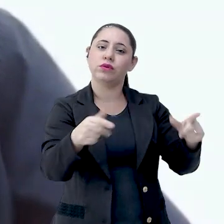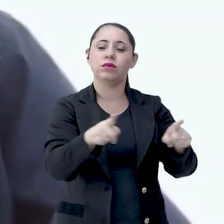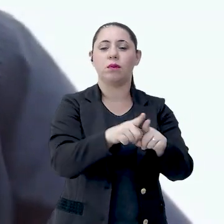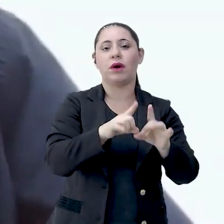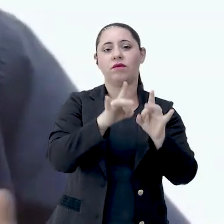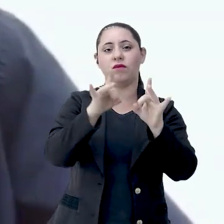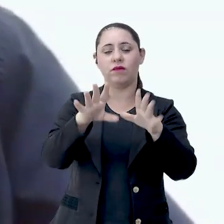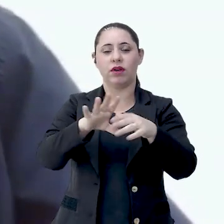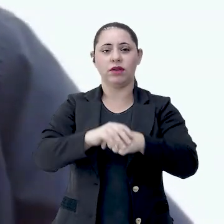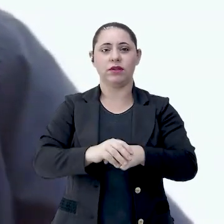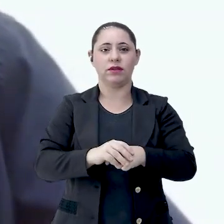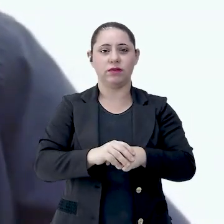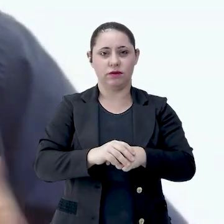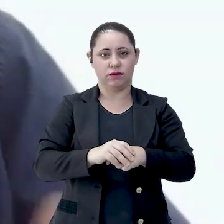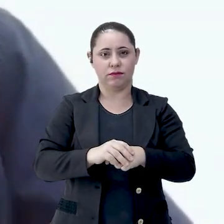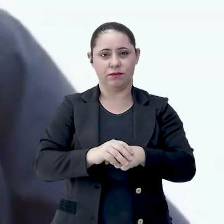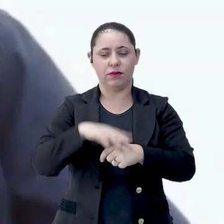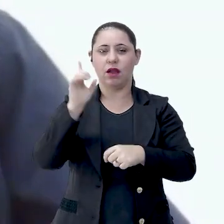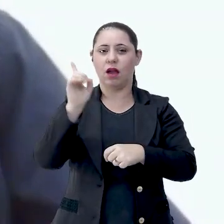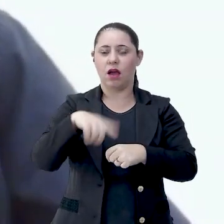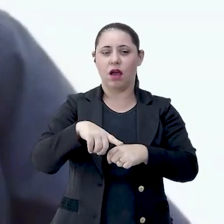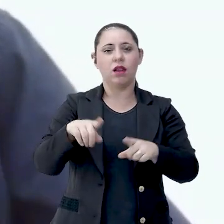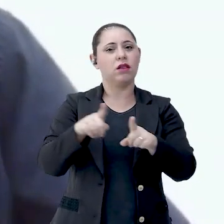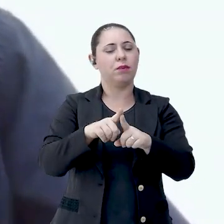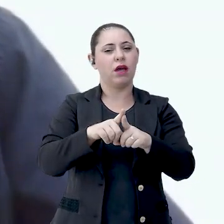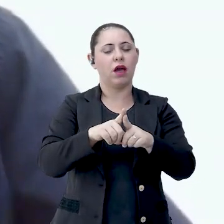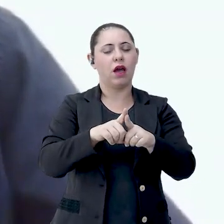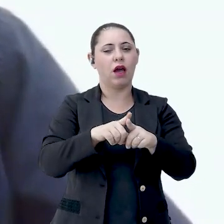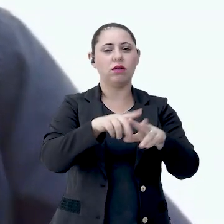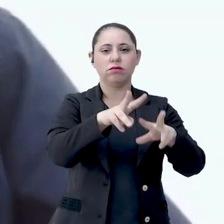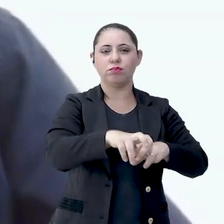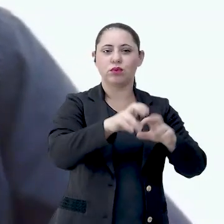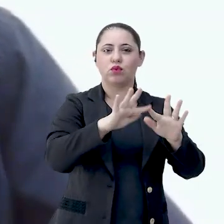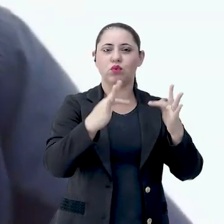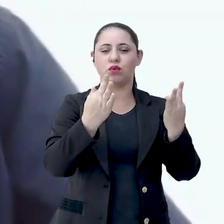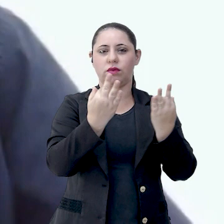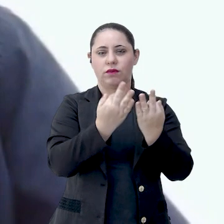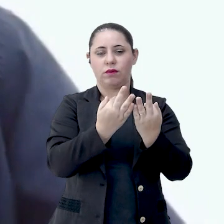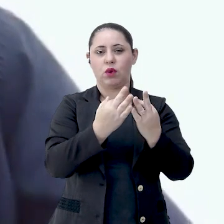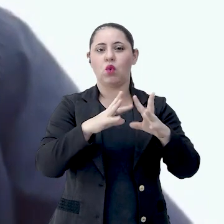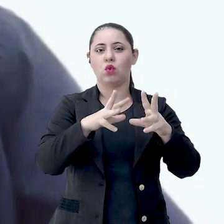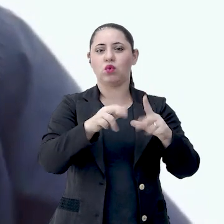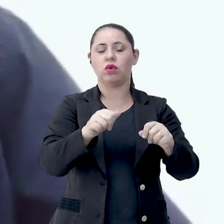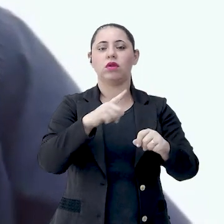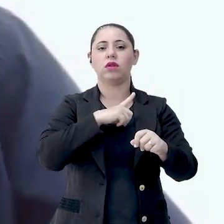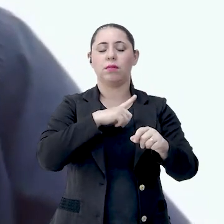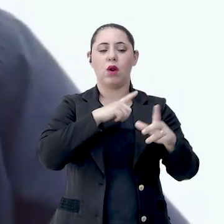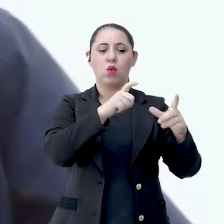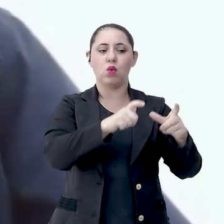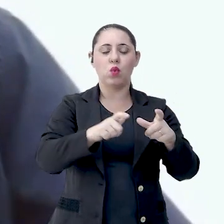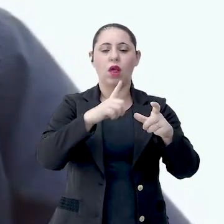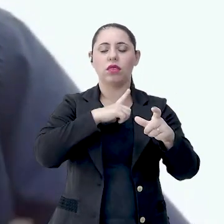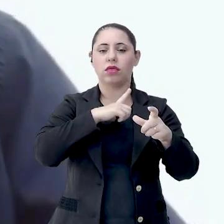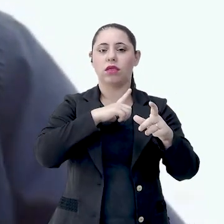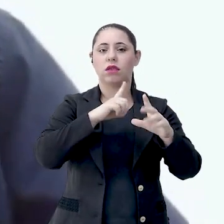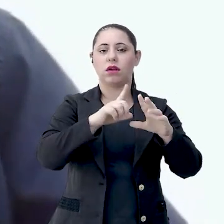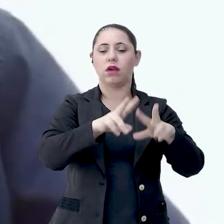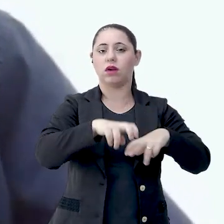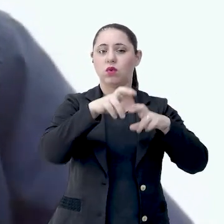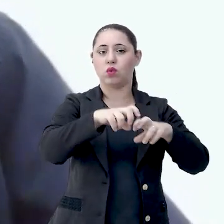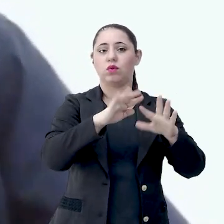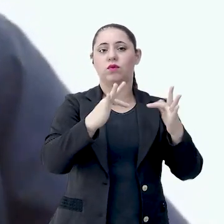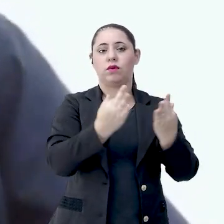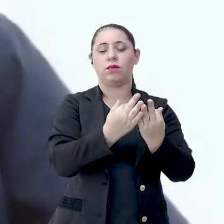outro ponto que o prefeito está muito atento em uma série de programas é a agricultura familiar. Todos os municípios do estado têm assentamento,